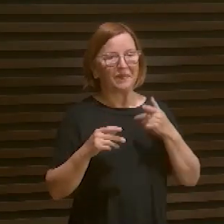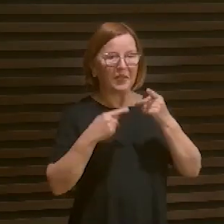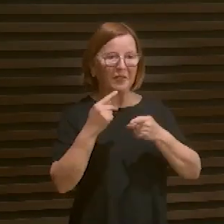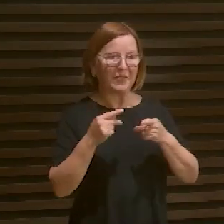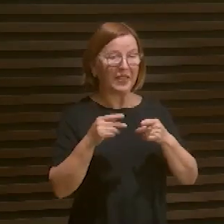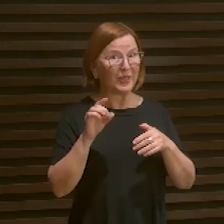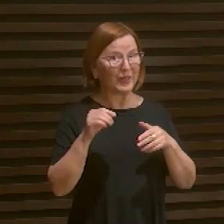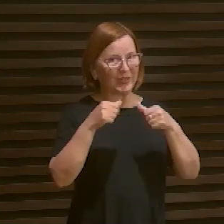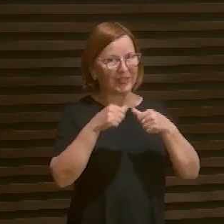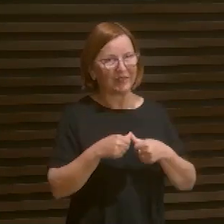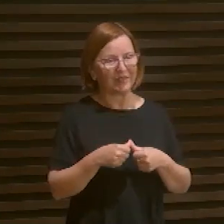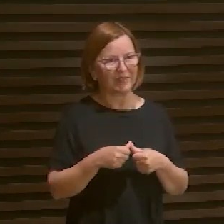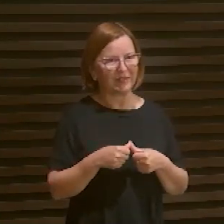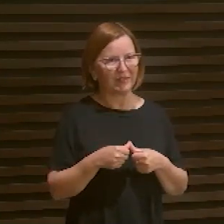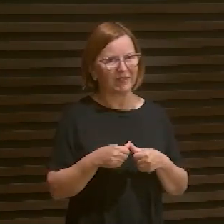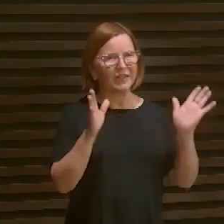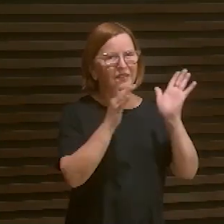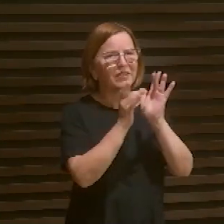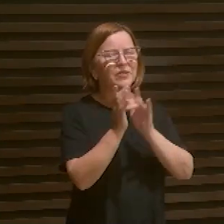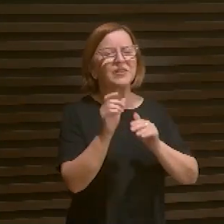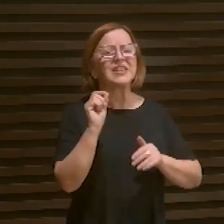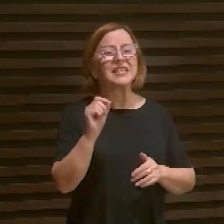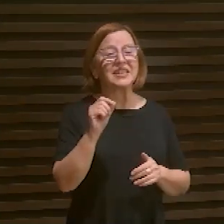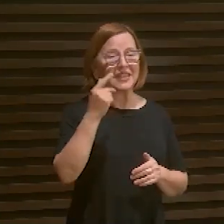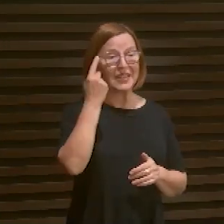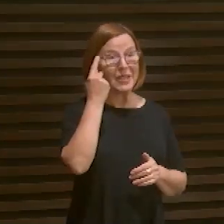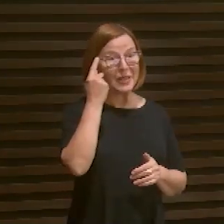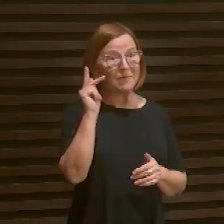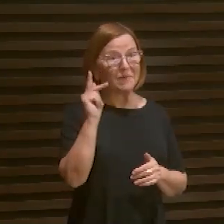que Jesus tem sido na sua vida?